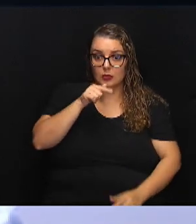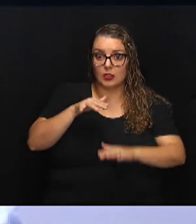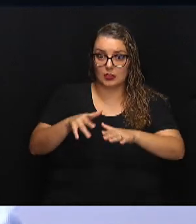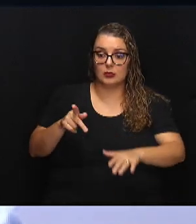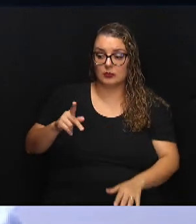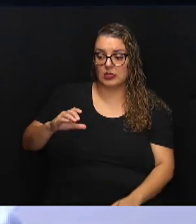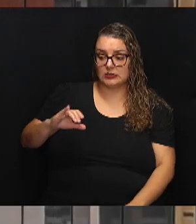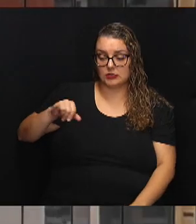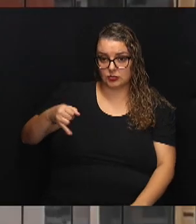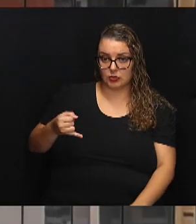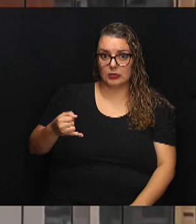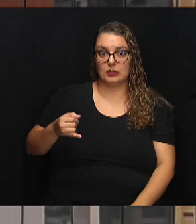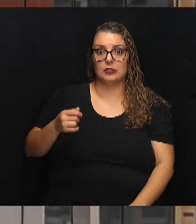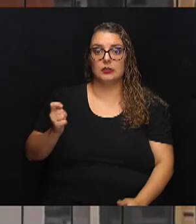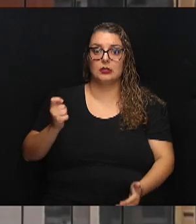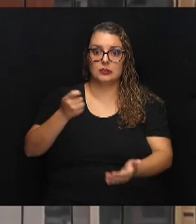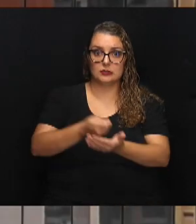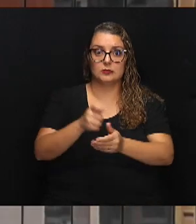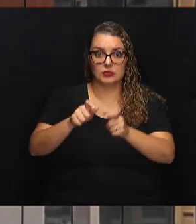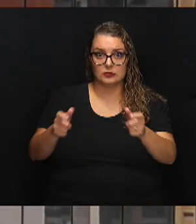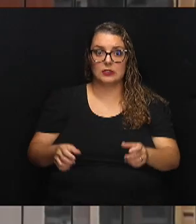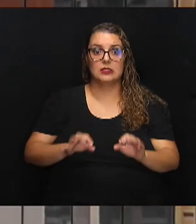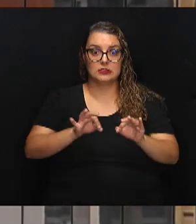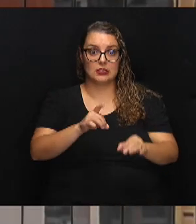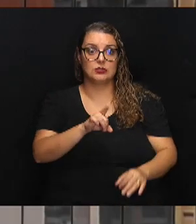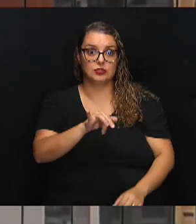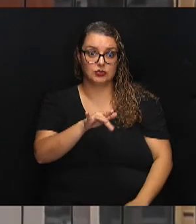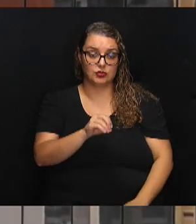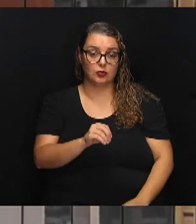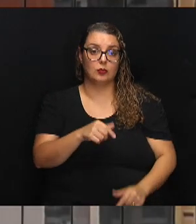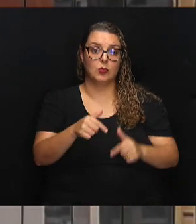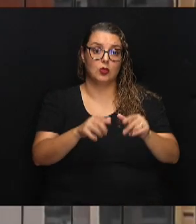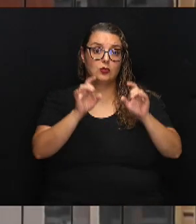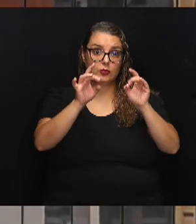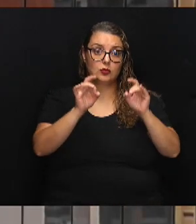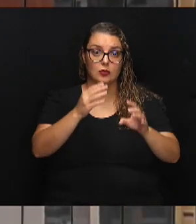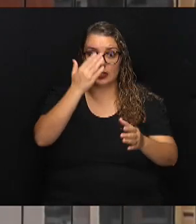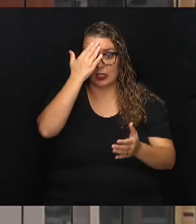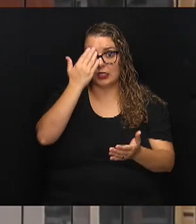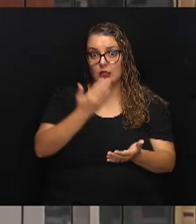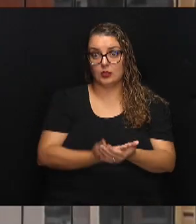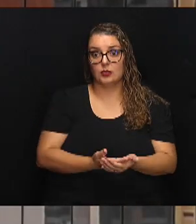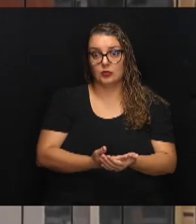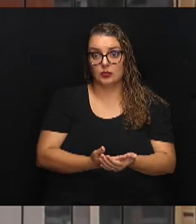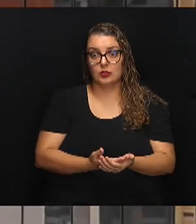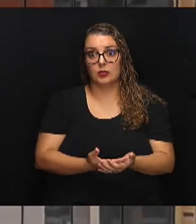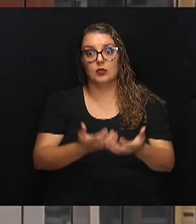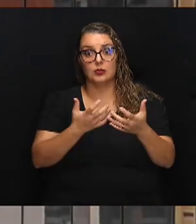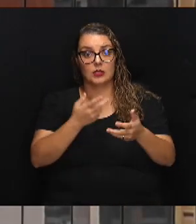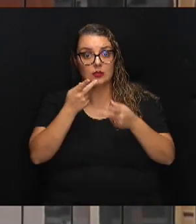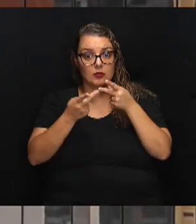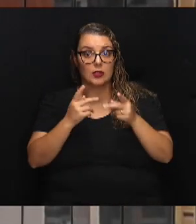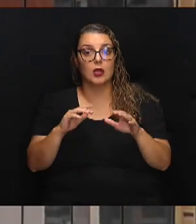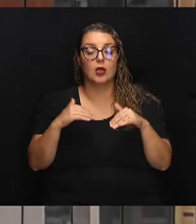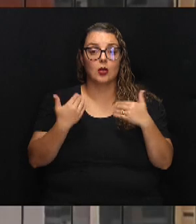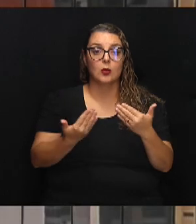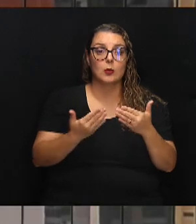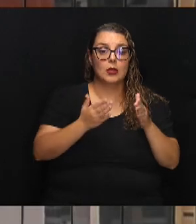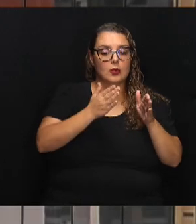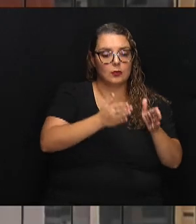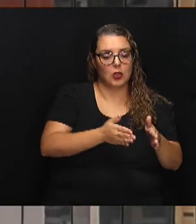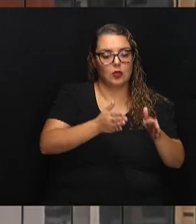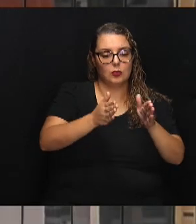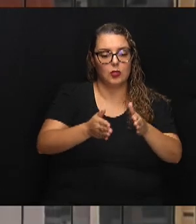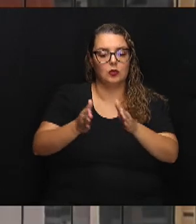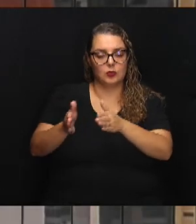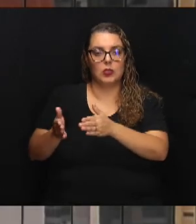PCJ. Certo, Diogo, porque é um trabalho específico, né, acredito. E eu queria que você falasse, então, quais são as etapas desse